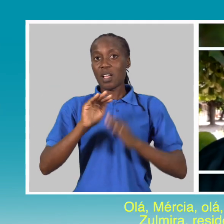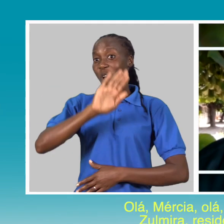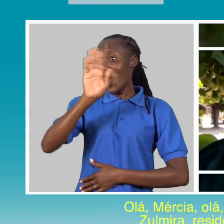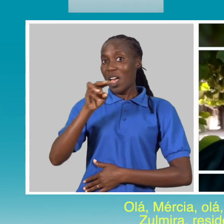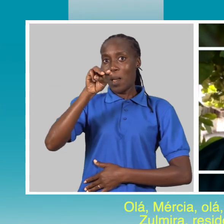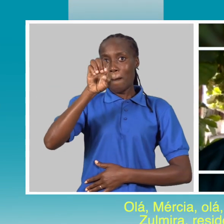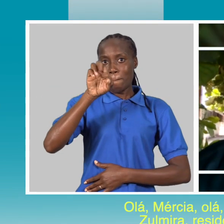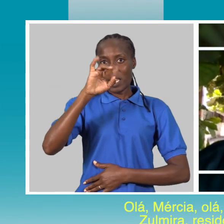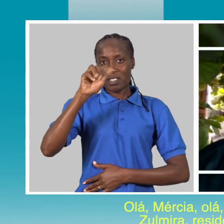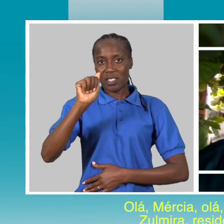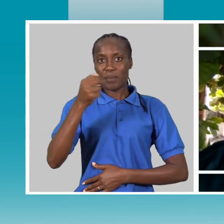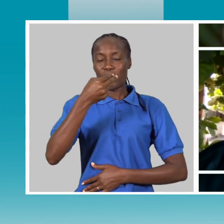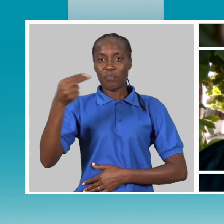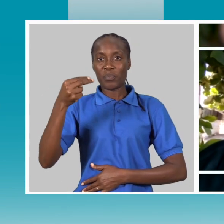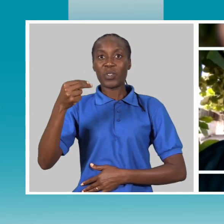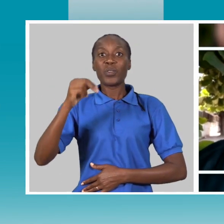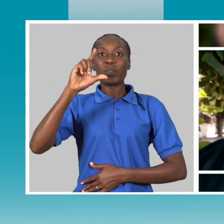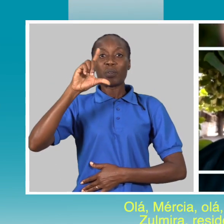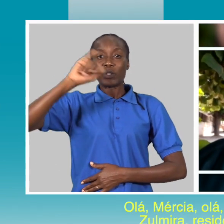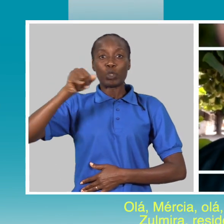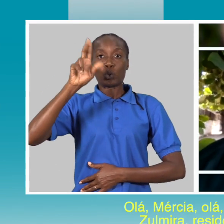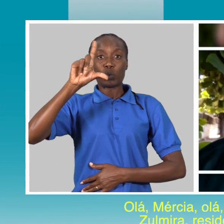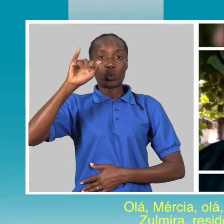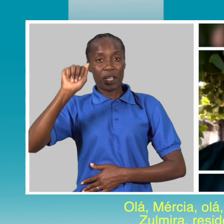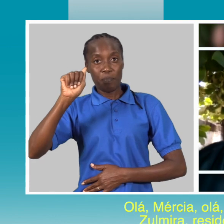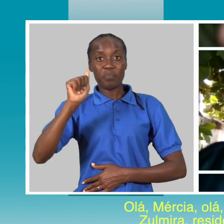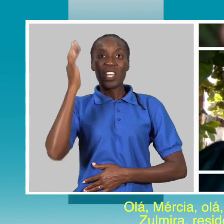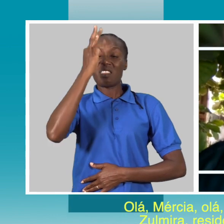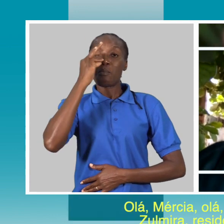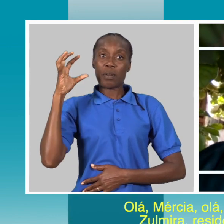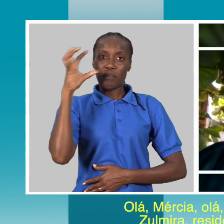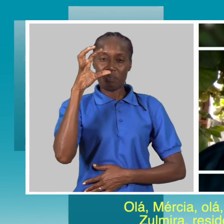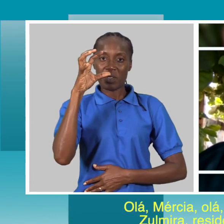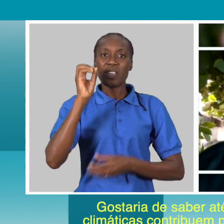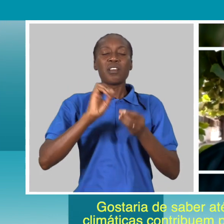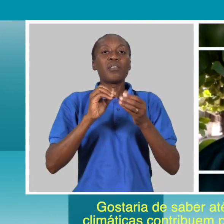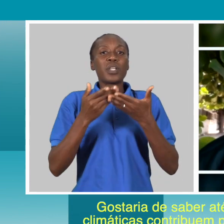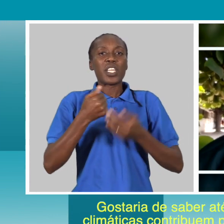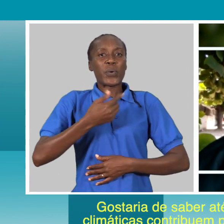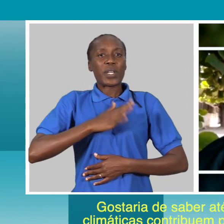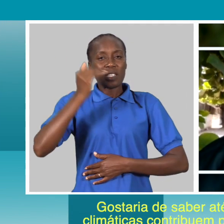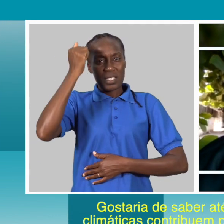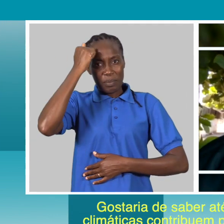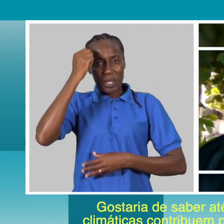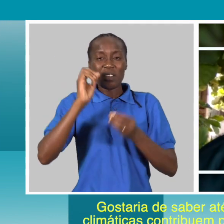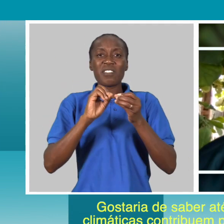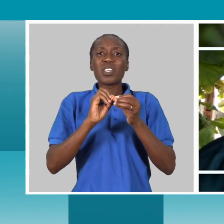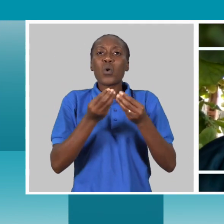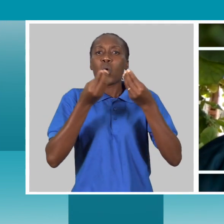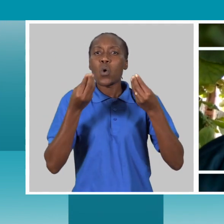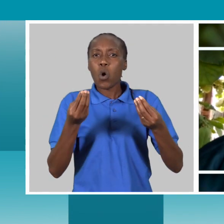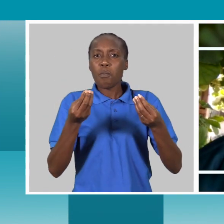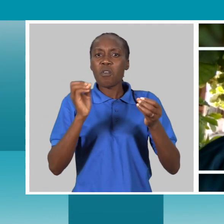Olá, Mércia. Olá, doutora. Chamo-me Zulmira Cabral, residente na promessa de Nampula, no bairro de Nampipini. Gostaria de saber até que